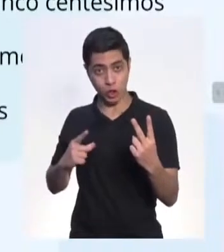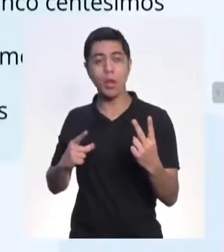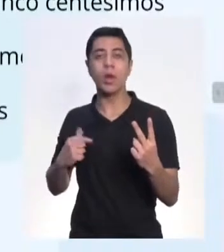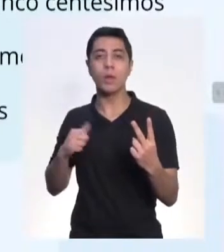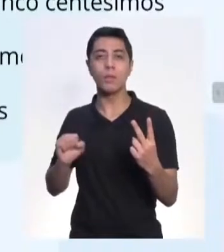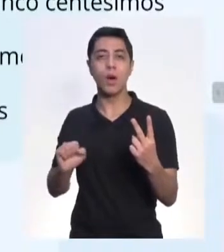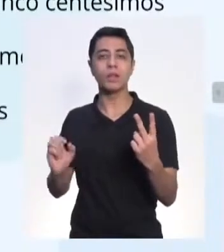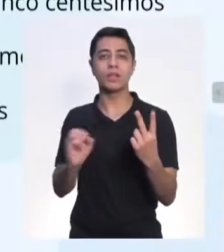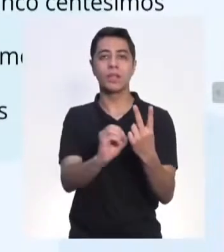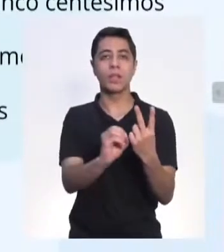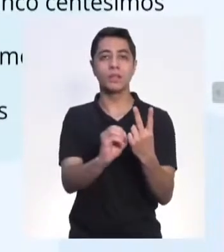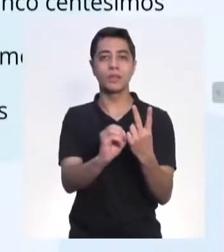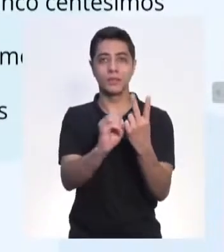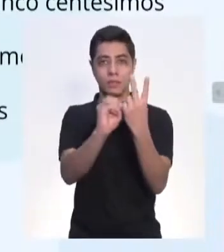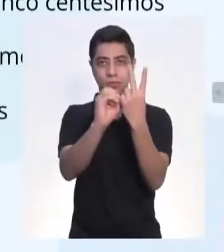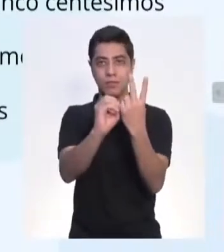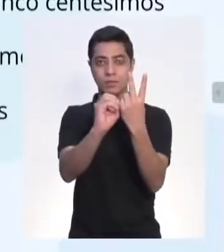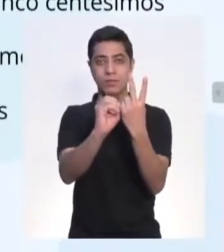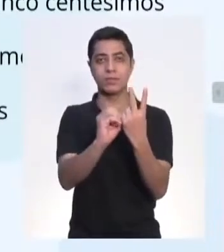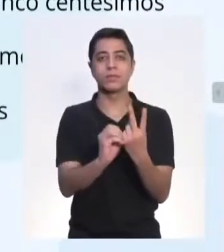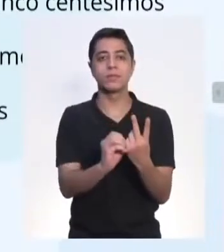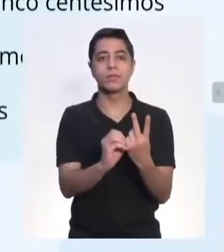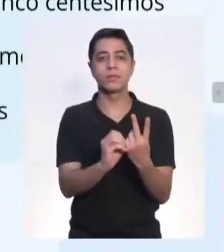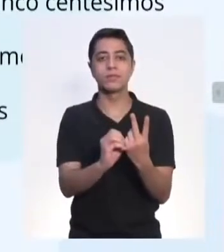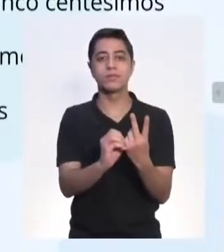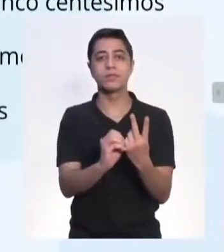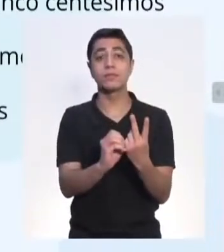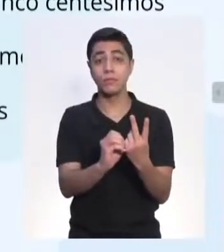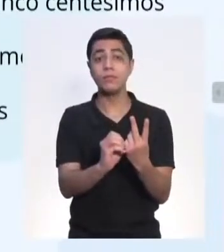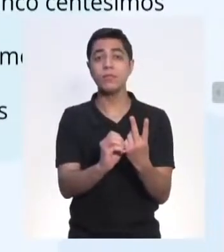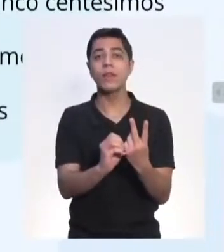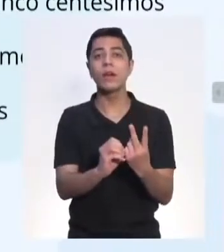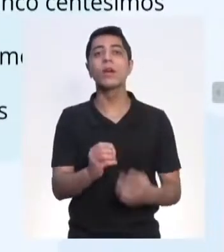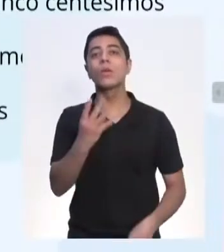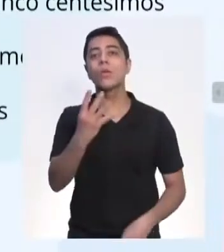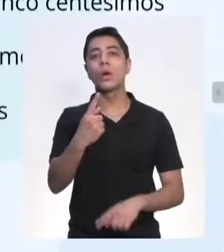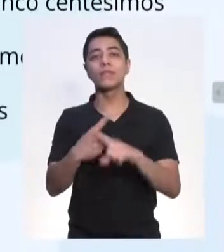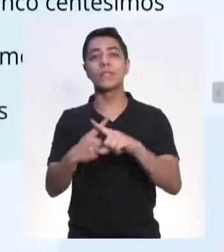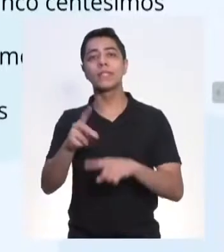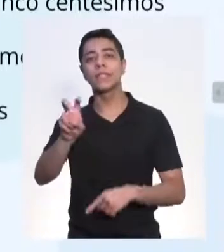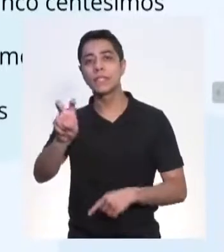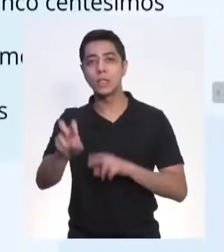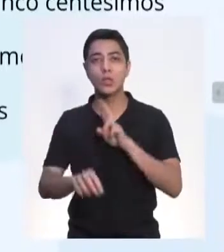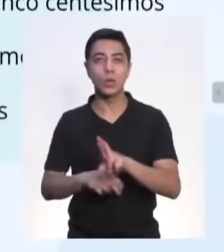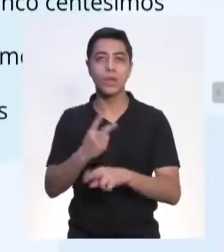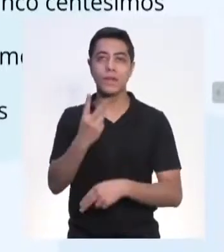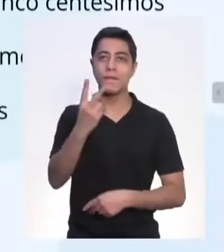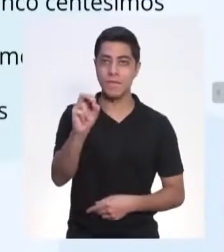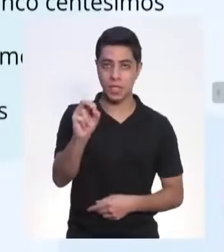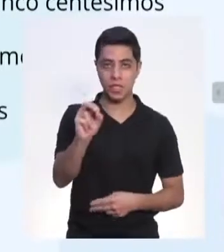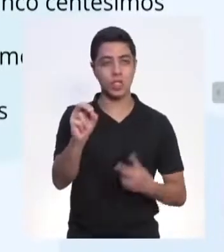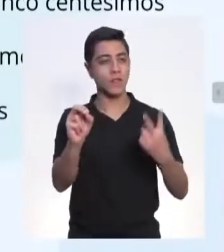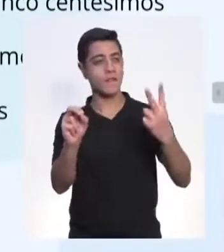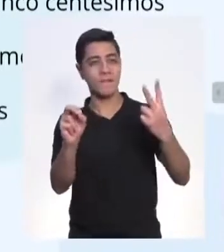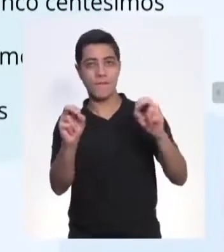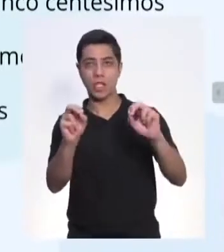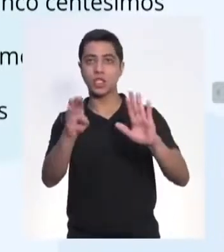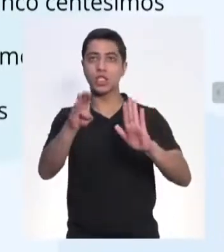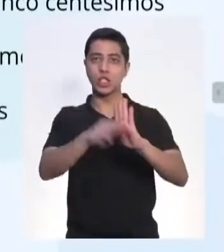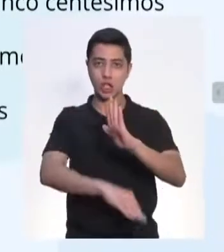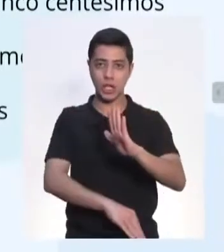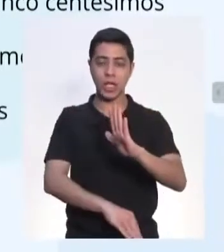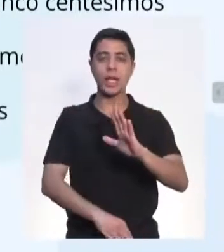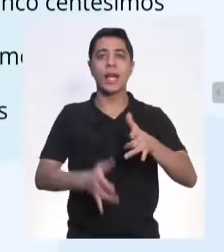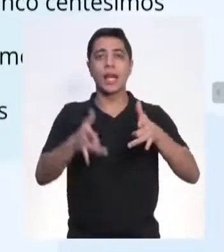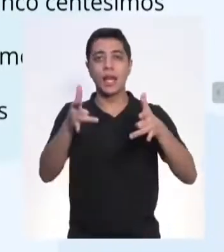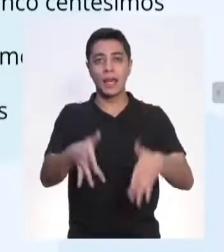linha. 20 na tabuada do 4, 5. 5 vezes 4, 20, resto 0. Muito